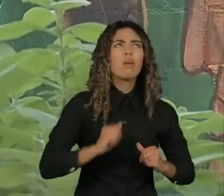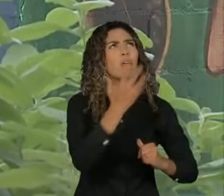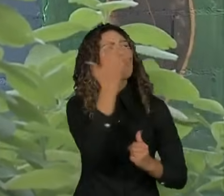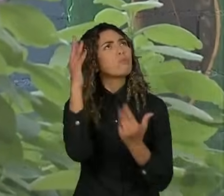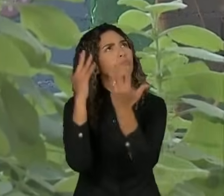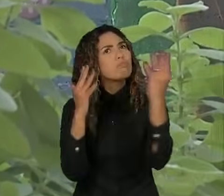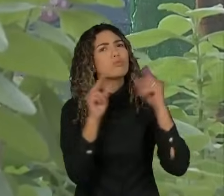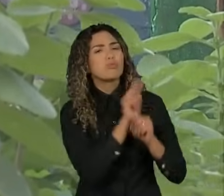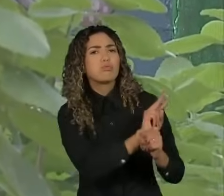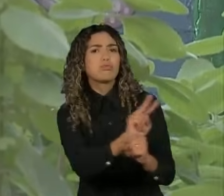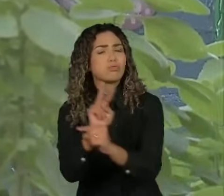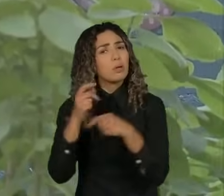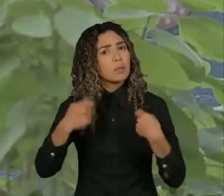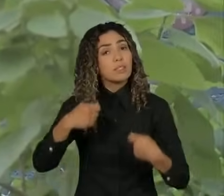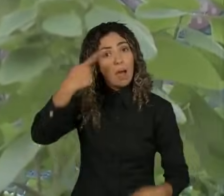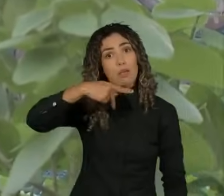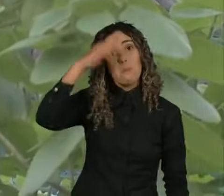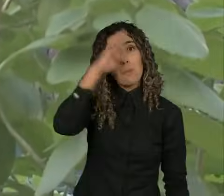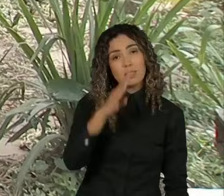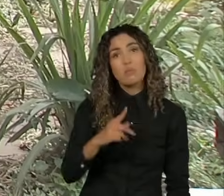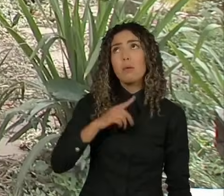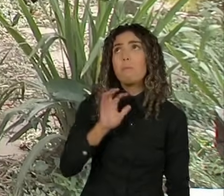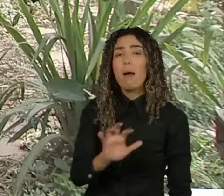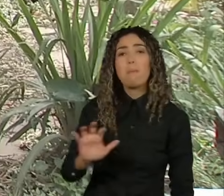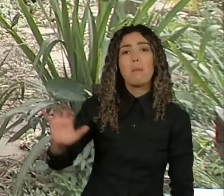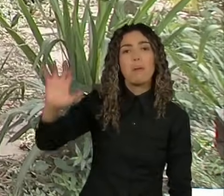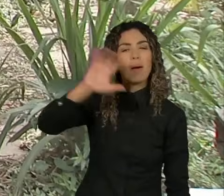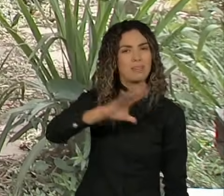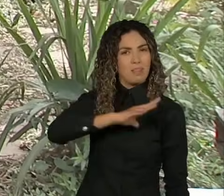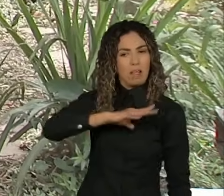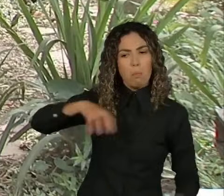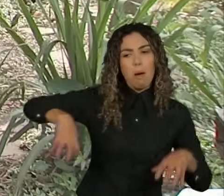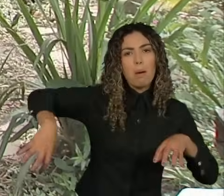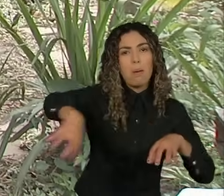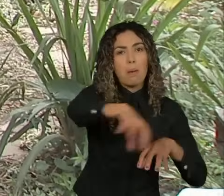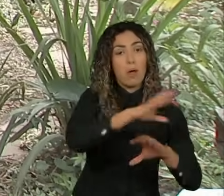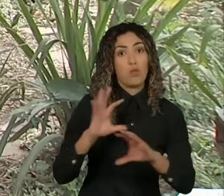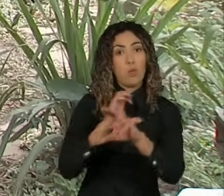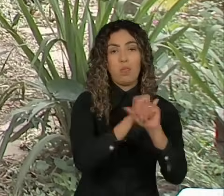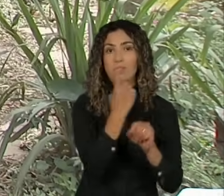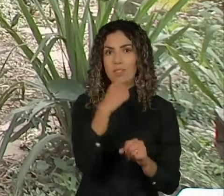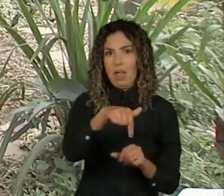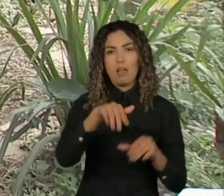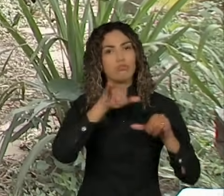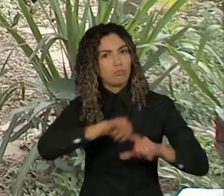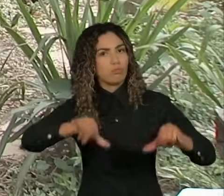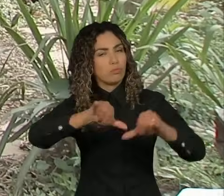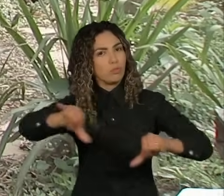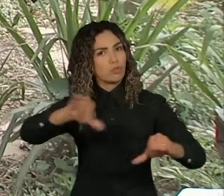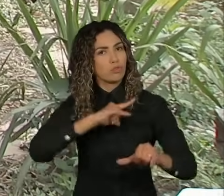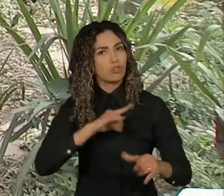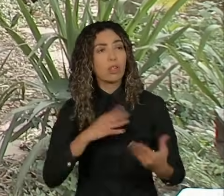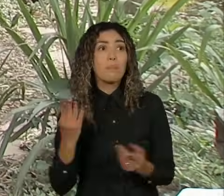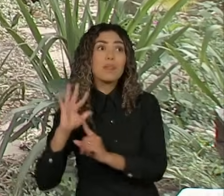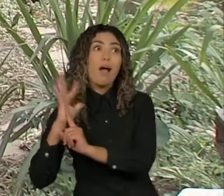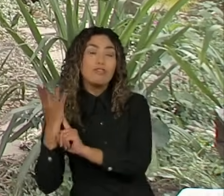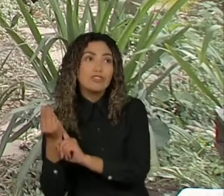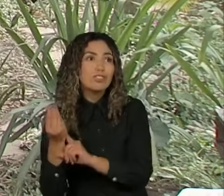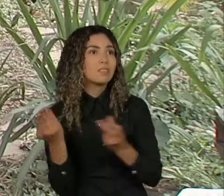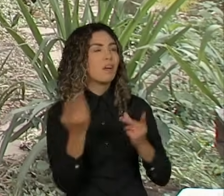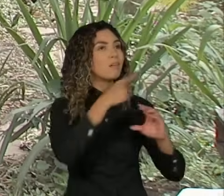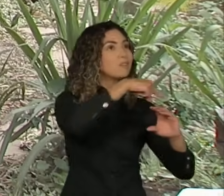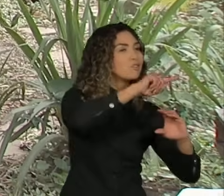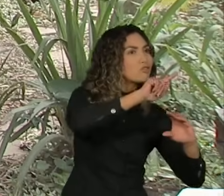17 cidades brasileiras. Eu acho que essa aliança entre o artista, o cientista, a